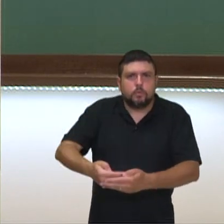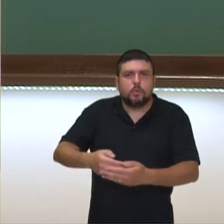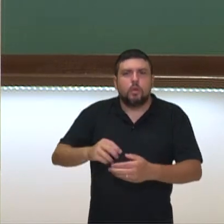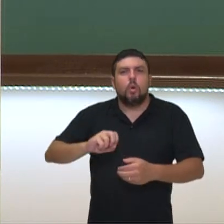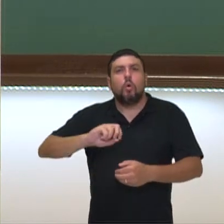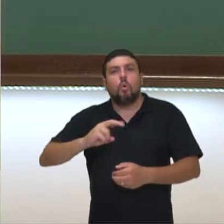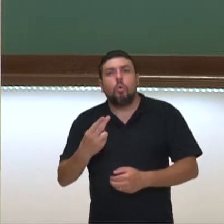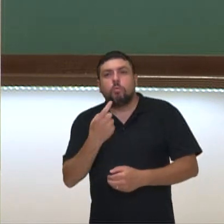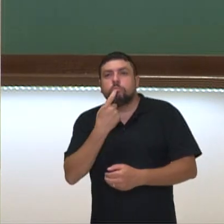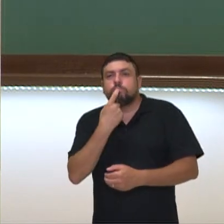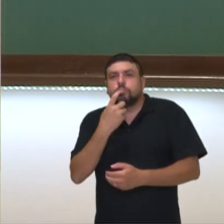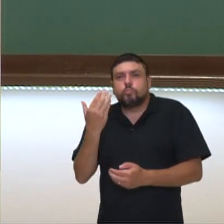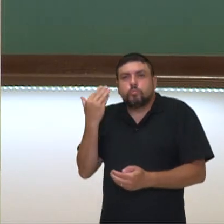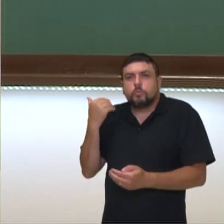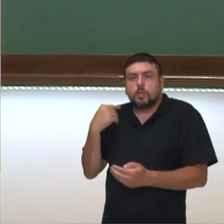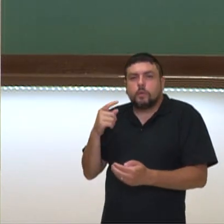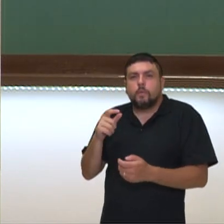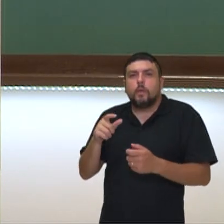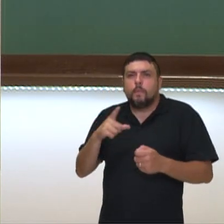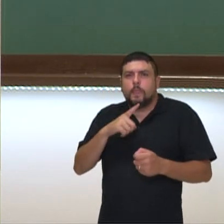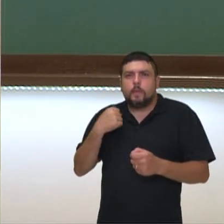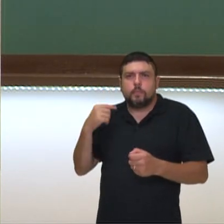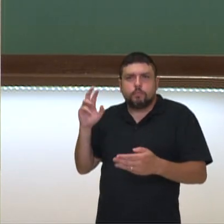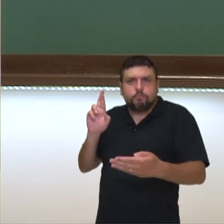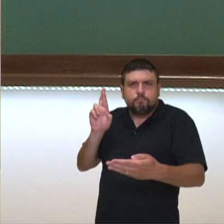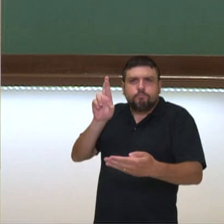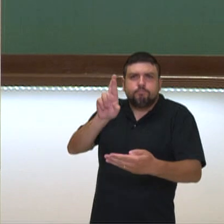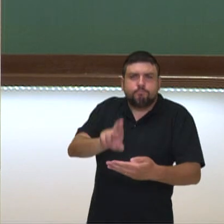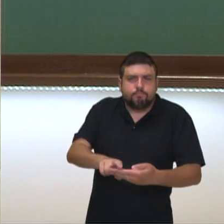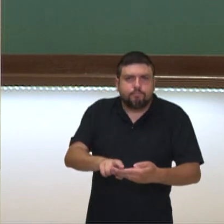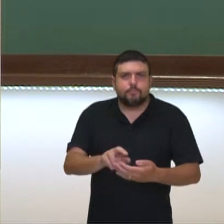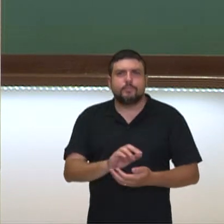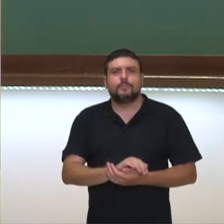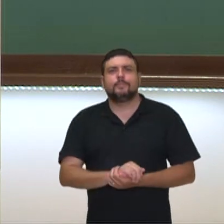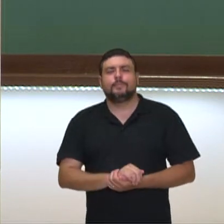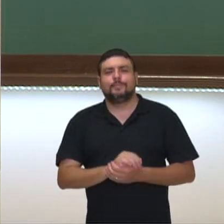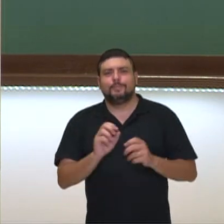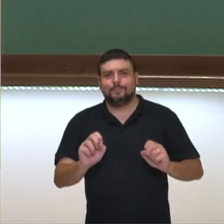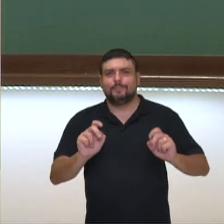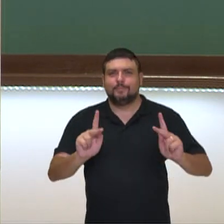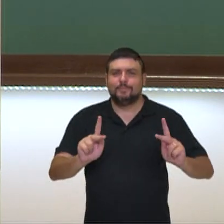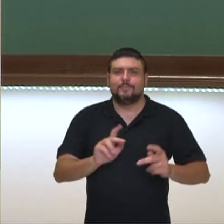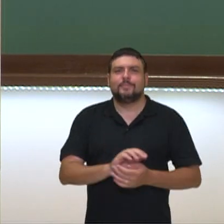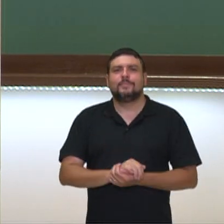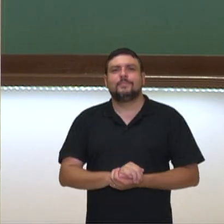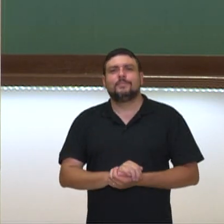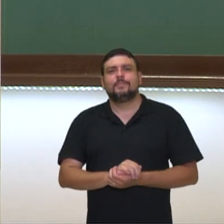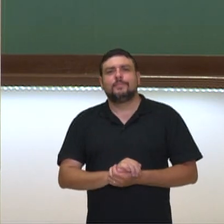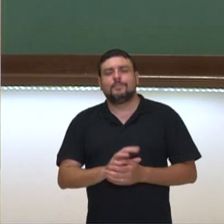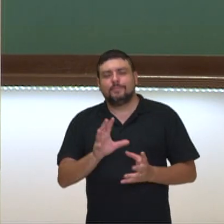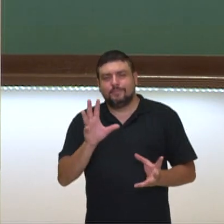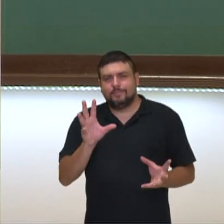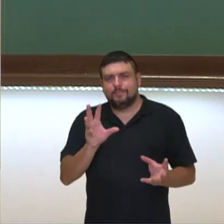de acontecer e você consegue ver o resultado dela. Tá bom? Beleza? Então é isso aí,